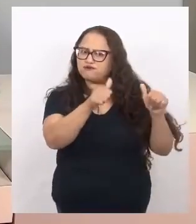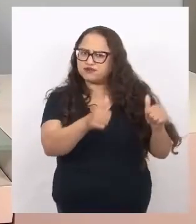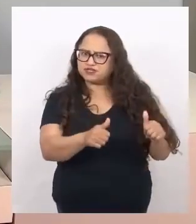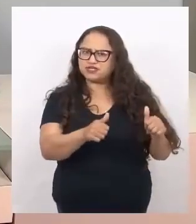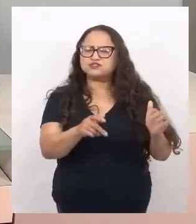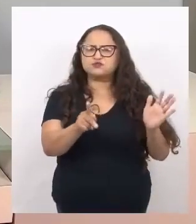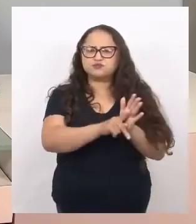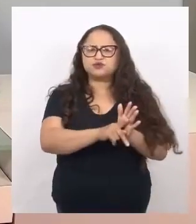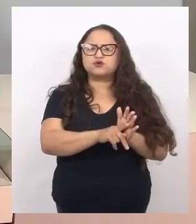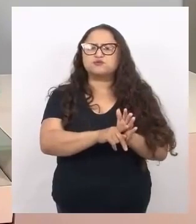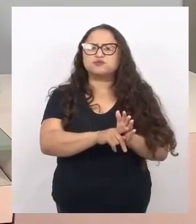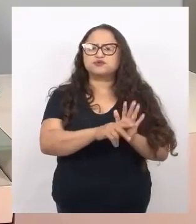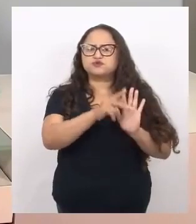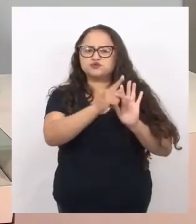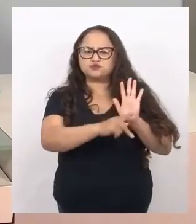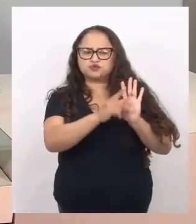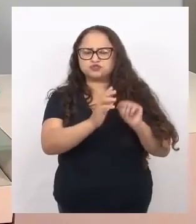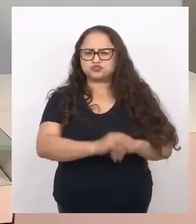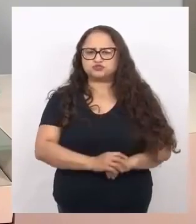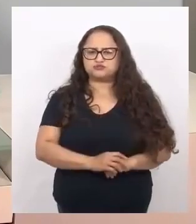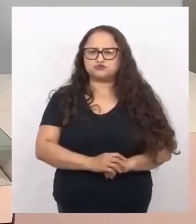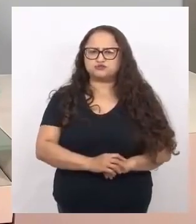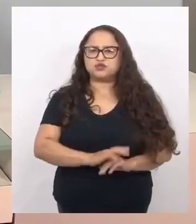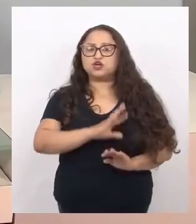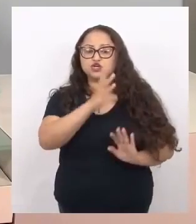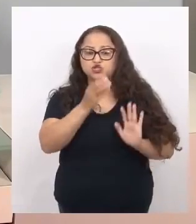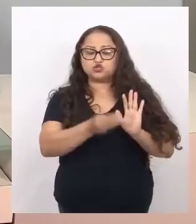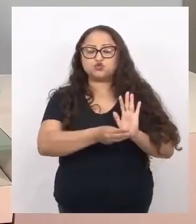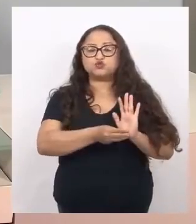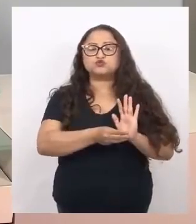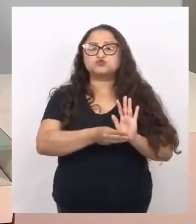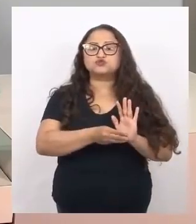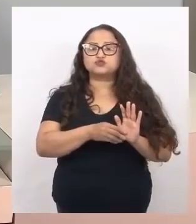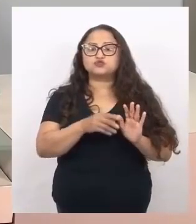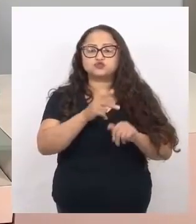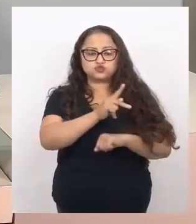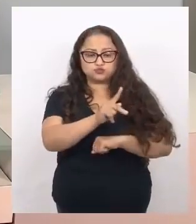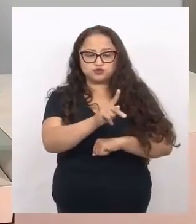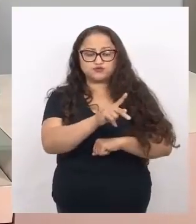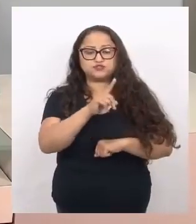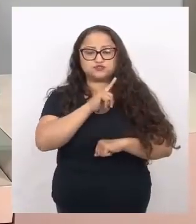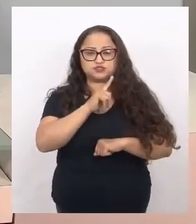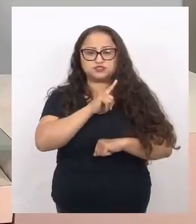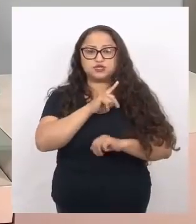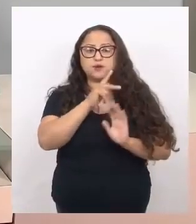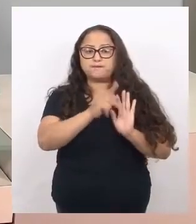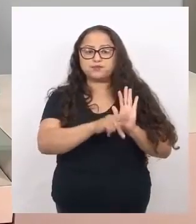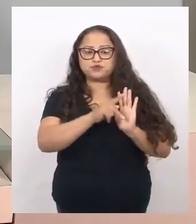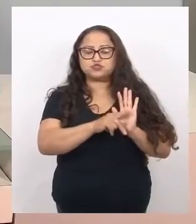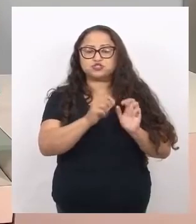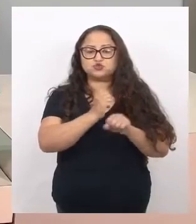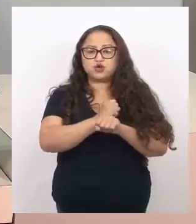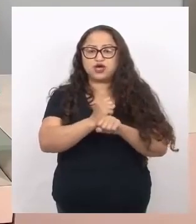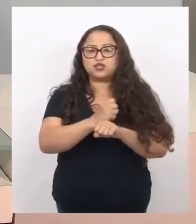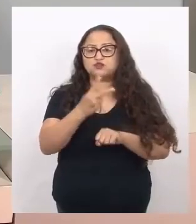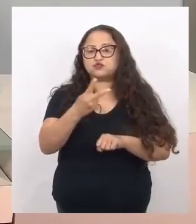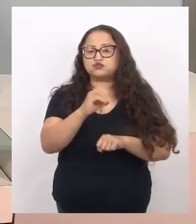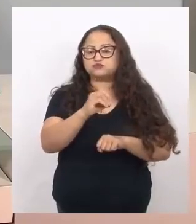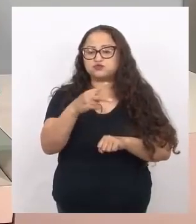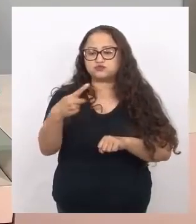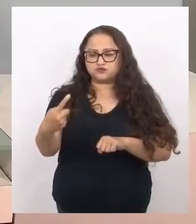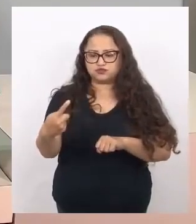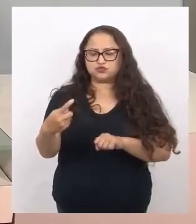projeto. Todos os docentes que tinham projetos atribuídos em 2021 e foram bem avaliados puderam